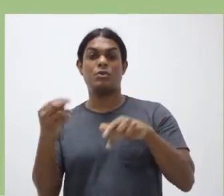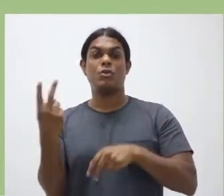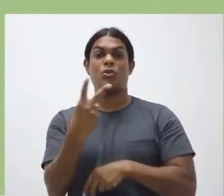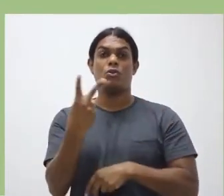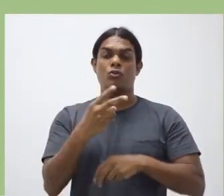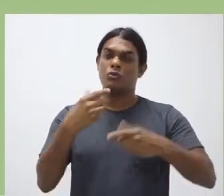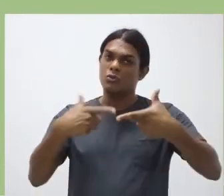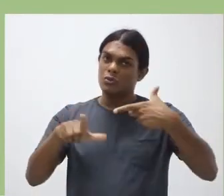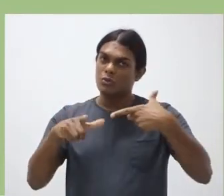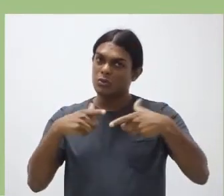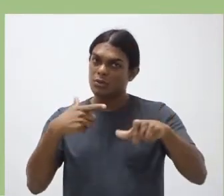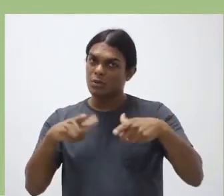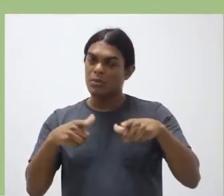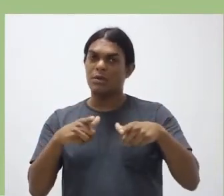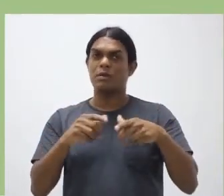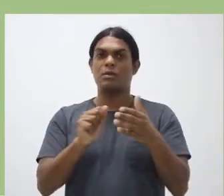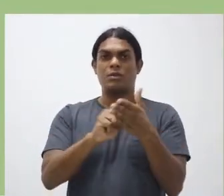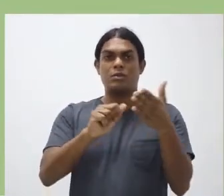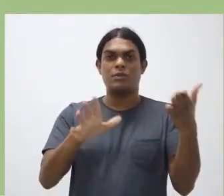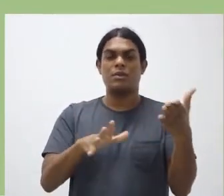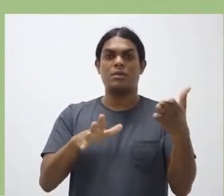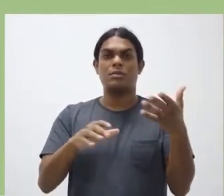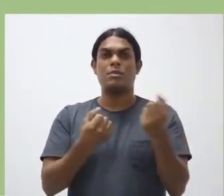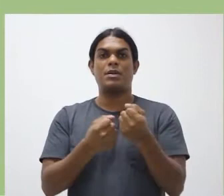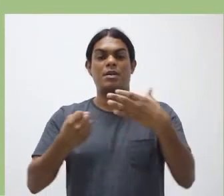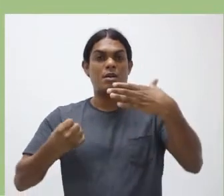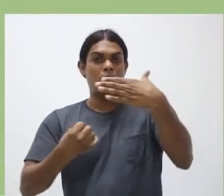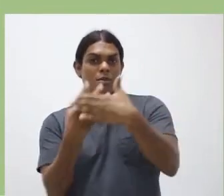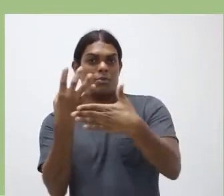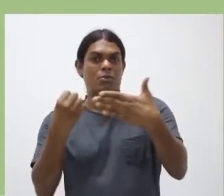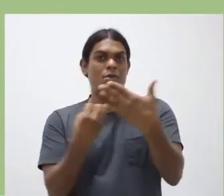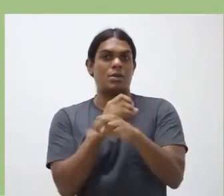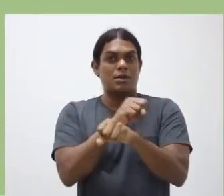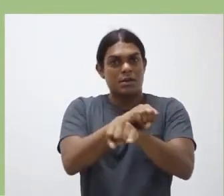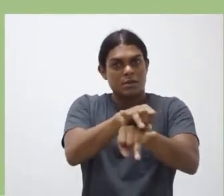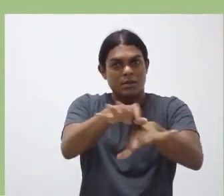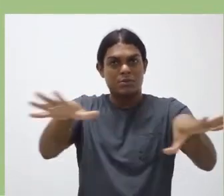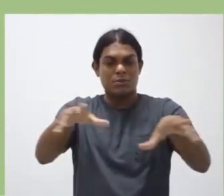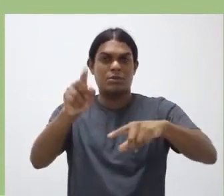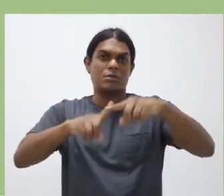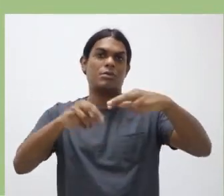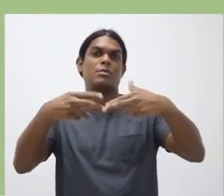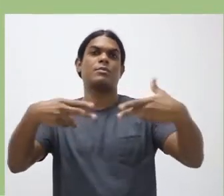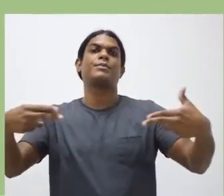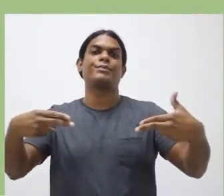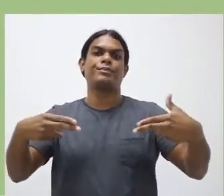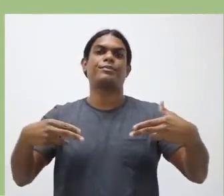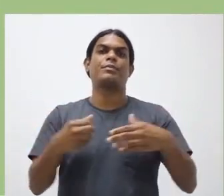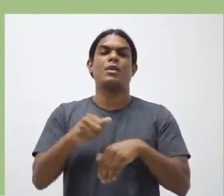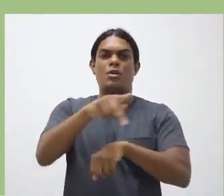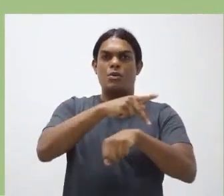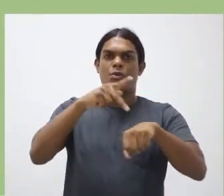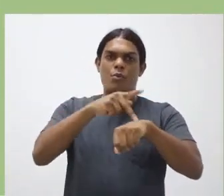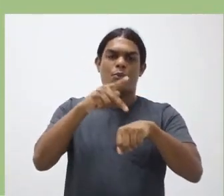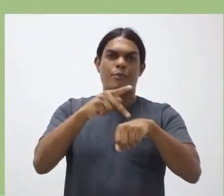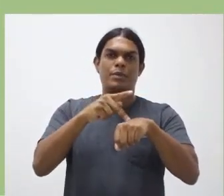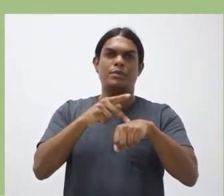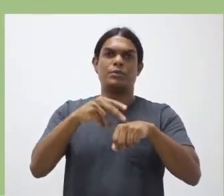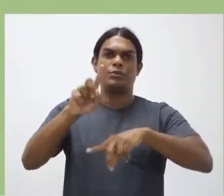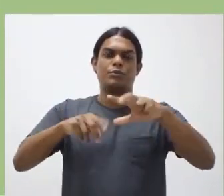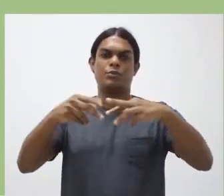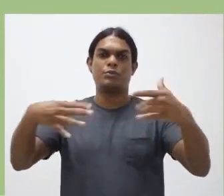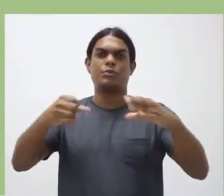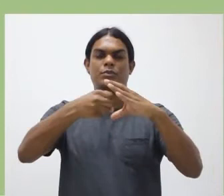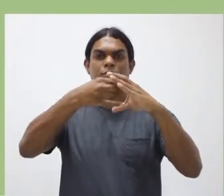produzir, exportar e também importar os seus produtos. Um país com características com produtos mais voltados